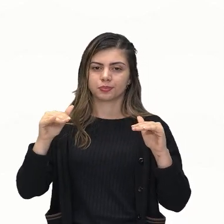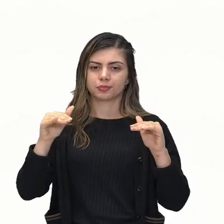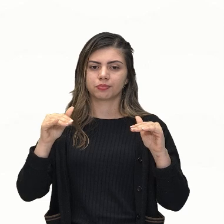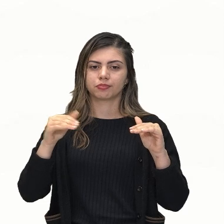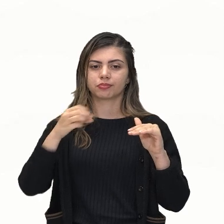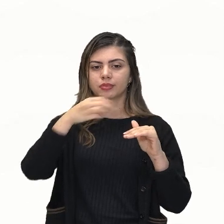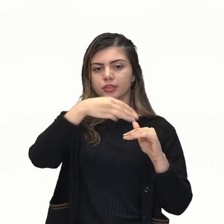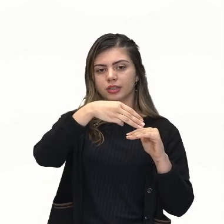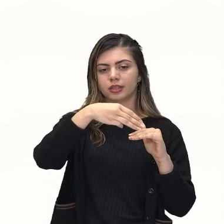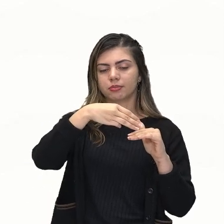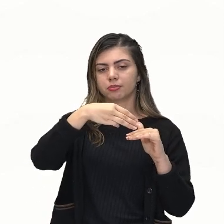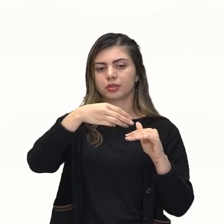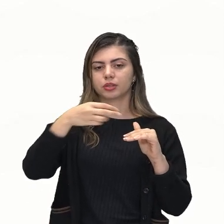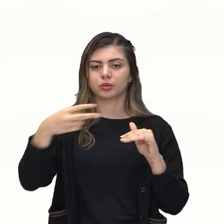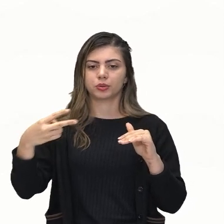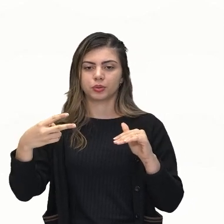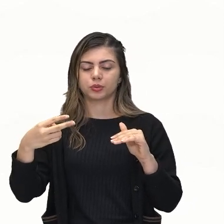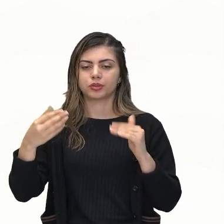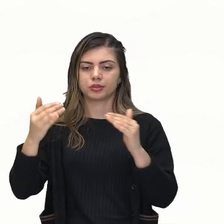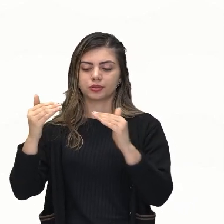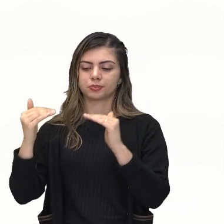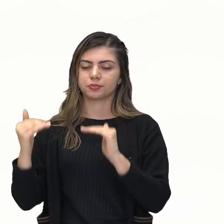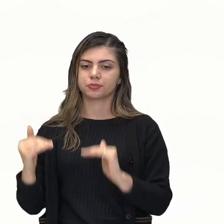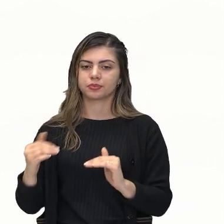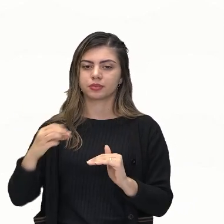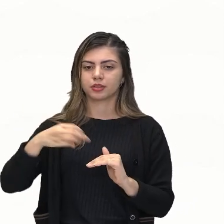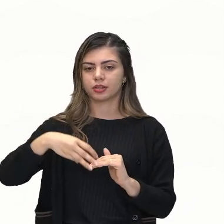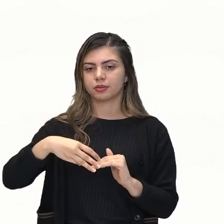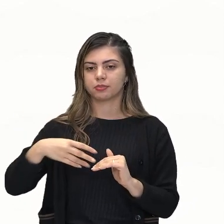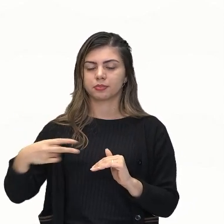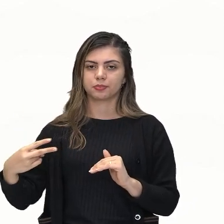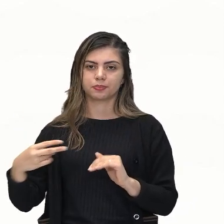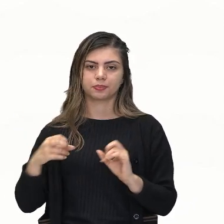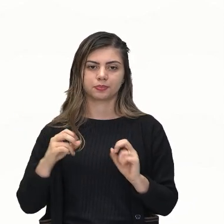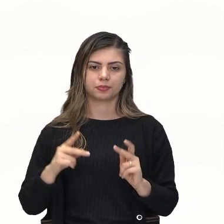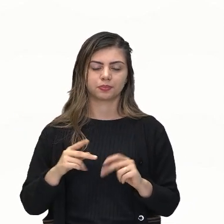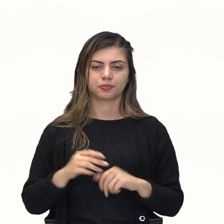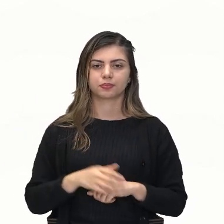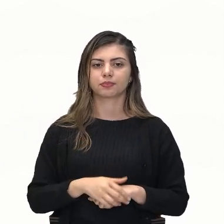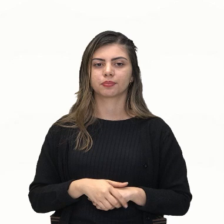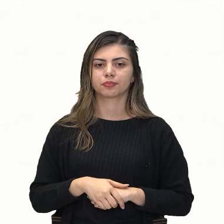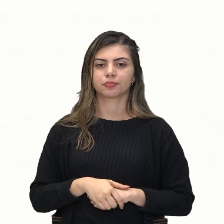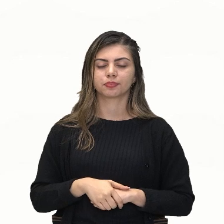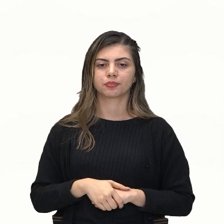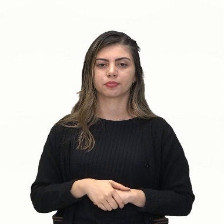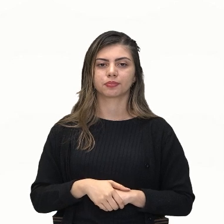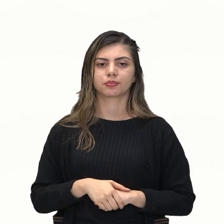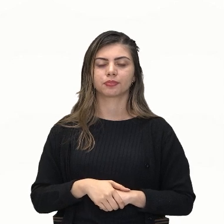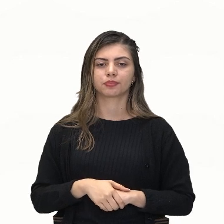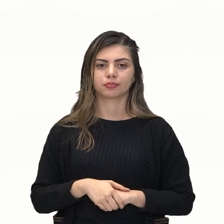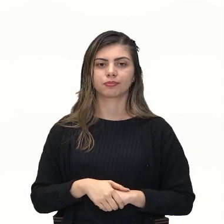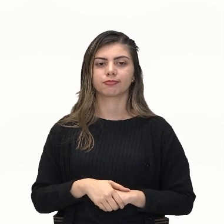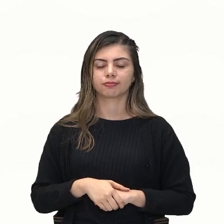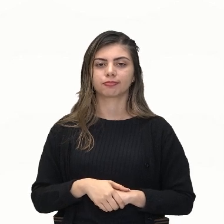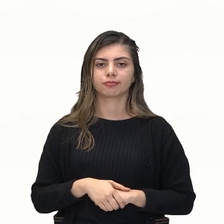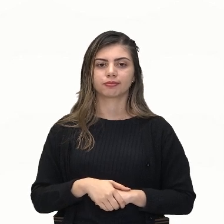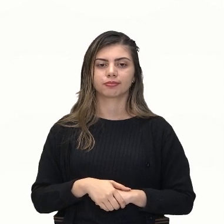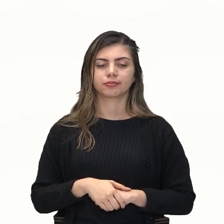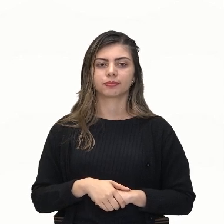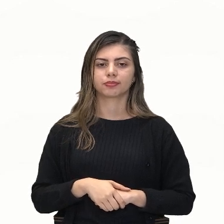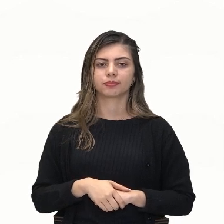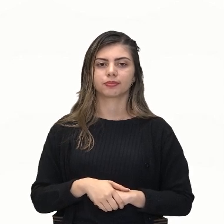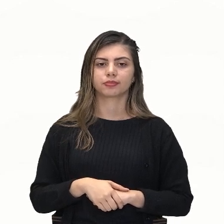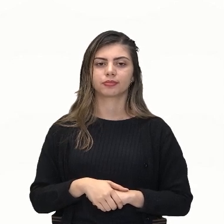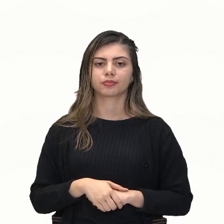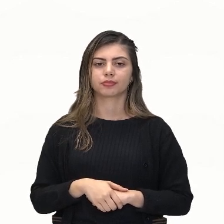sobre 2 e aqui embaixo M2 também, tá bom? Então vamos lá. Então, de novo, eu tenho